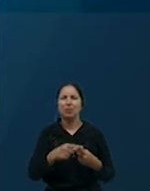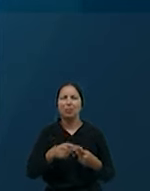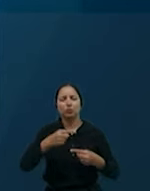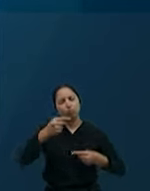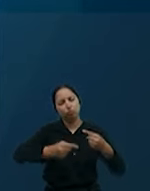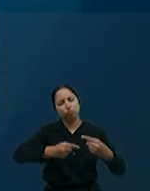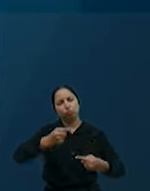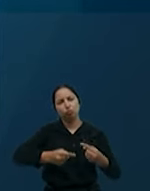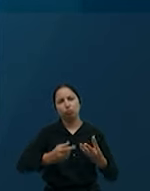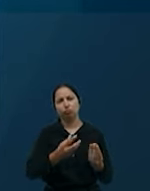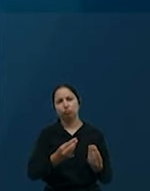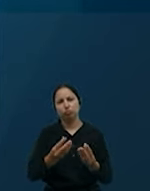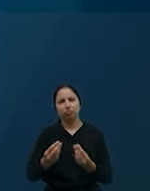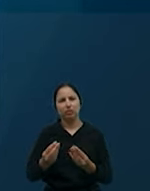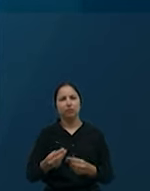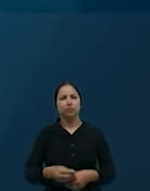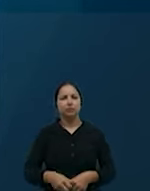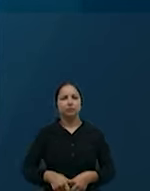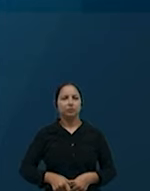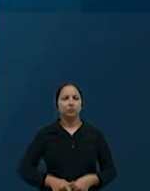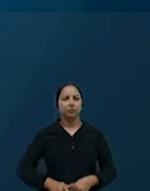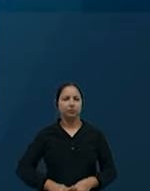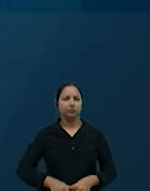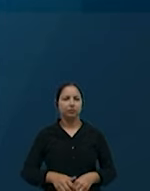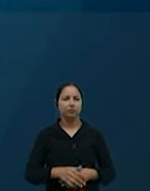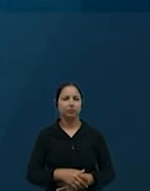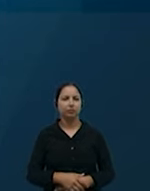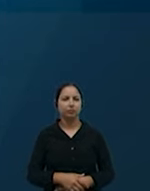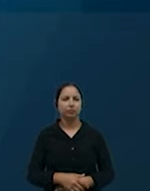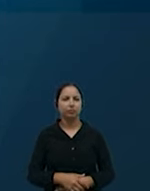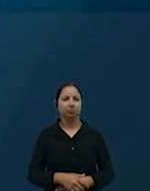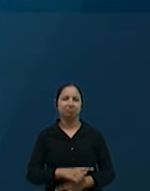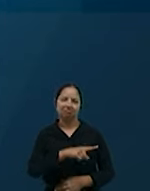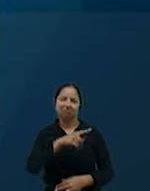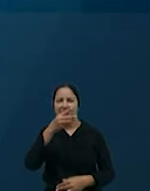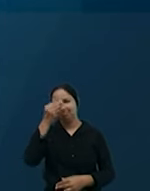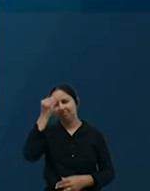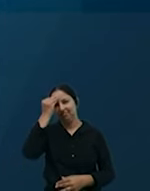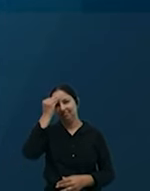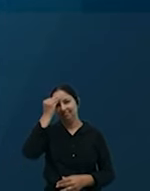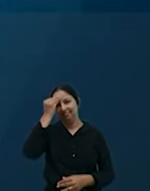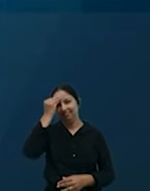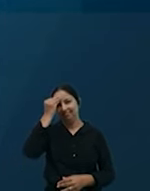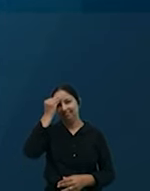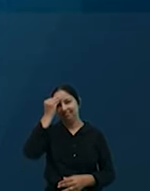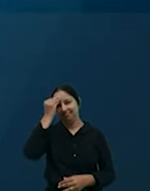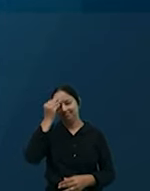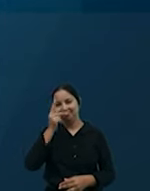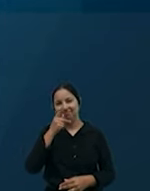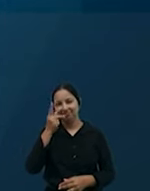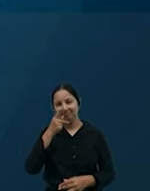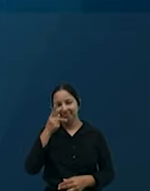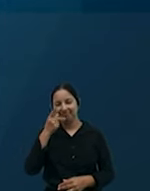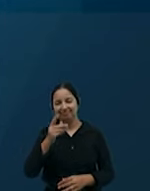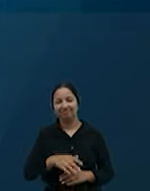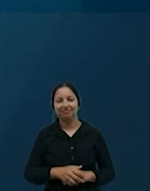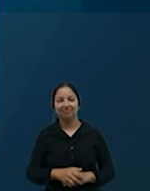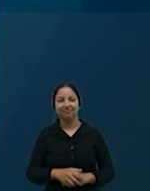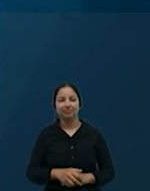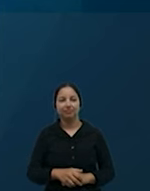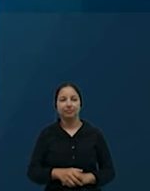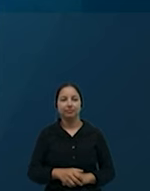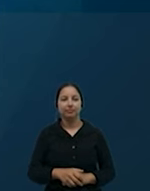Olha, a doutora Marise aí tem já de memória, provavelmente iria falar na sustentação oral, já trouxe o termo